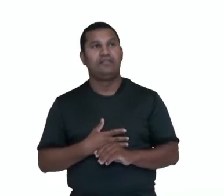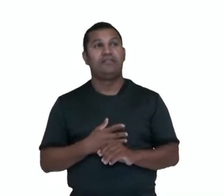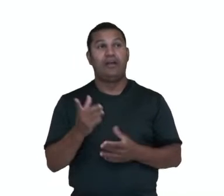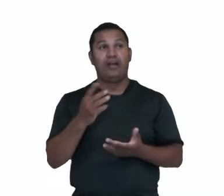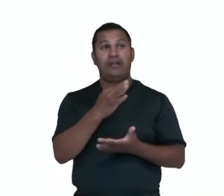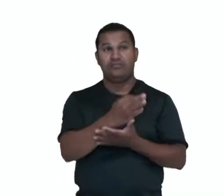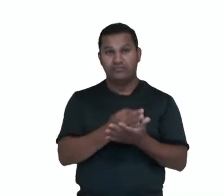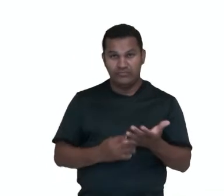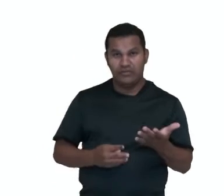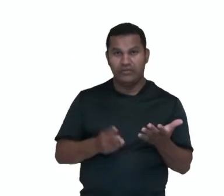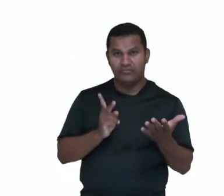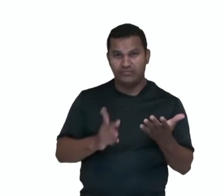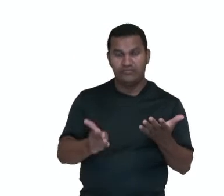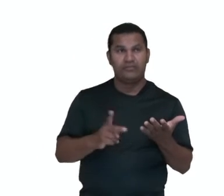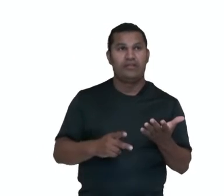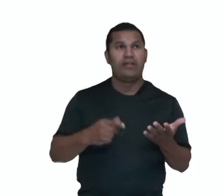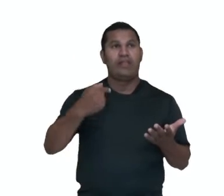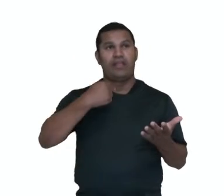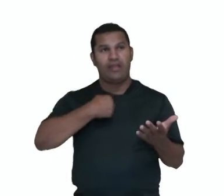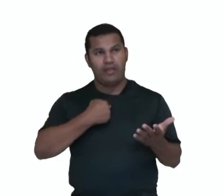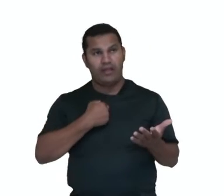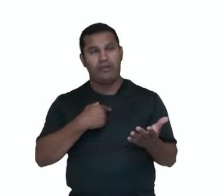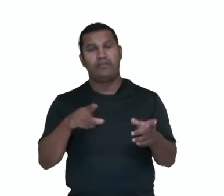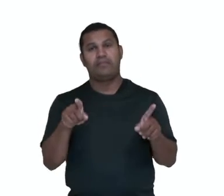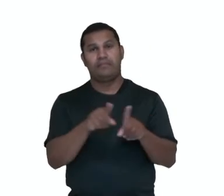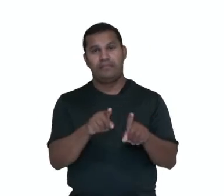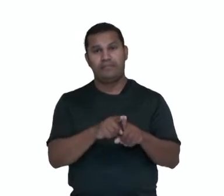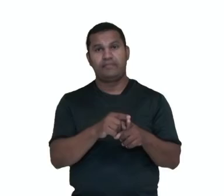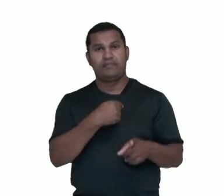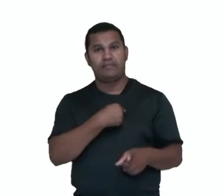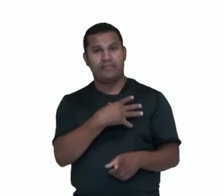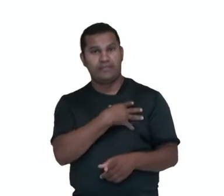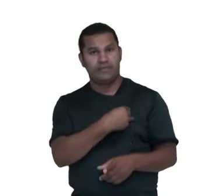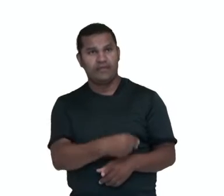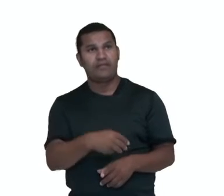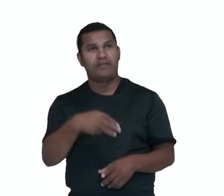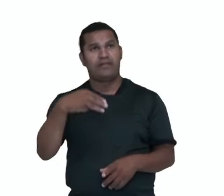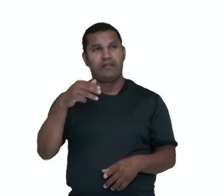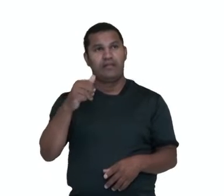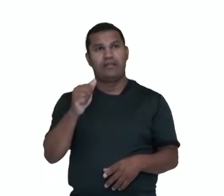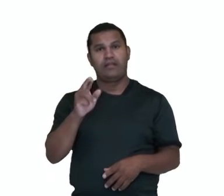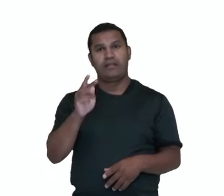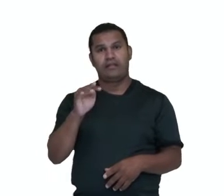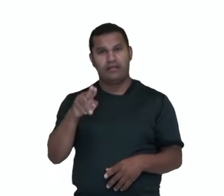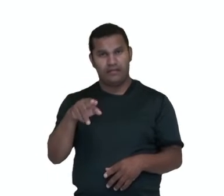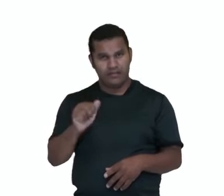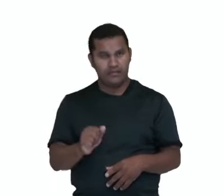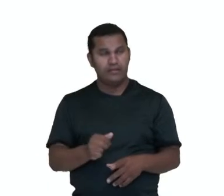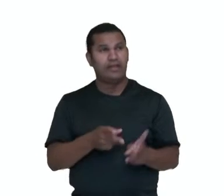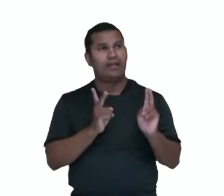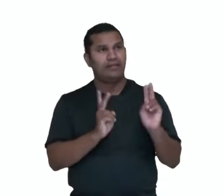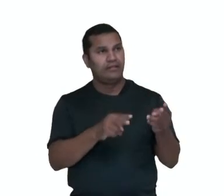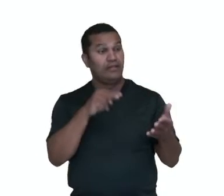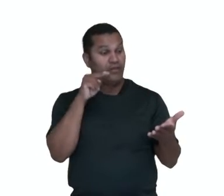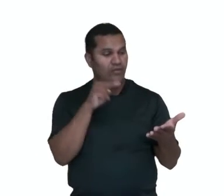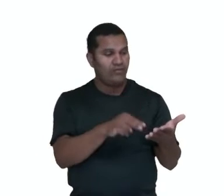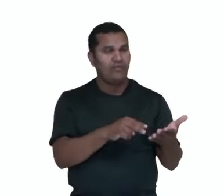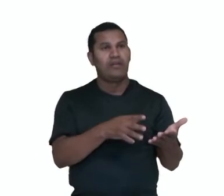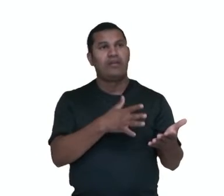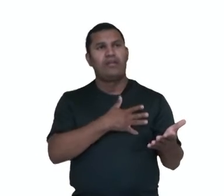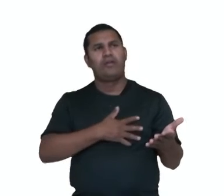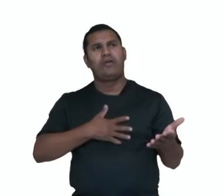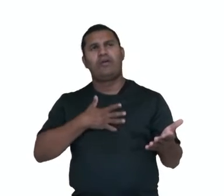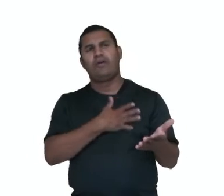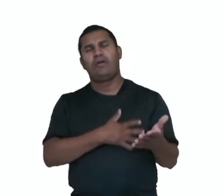assistimos. Eu dou muita risada e acho o irmão do Jorel uma criança muito queridinha e fofinha. Adorei saber mais sobre minha personagem